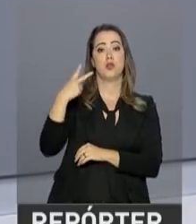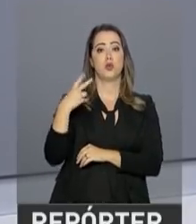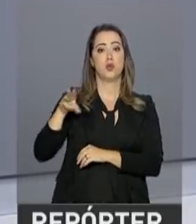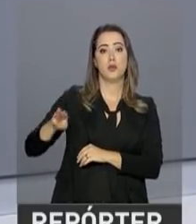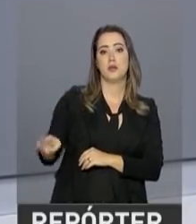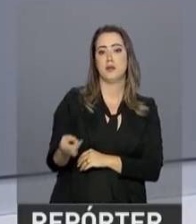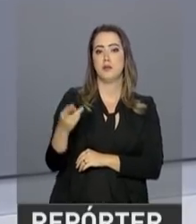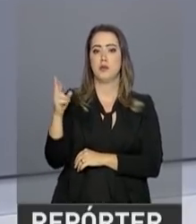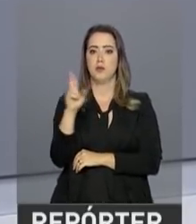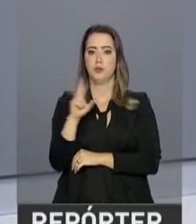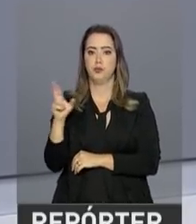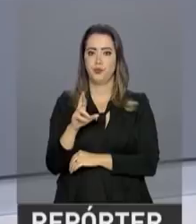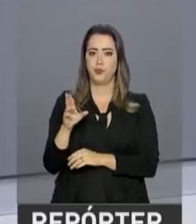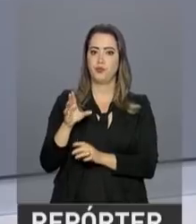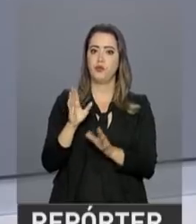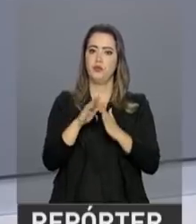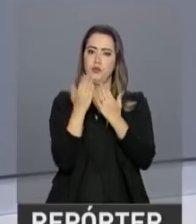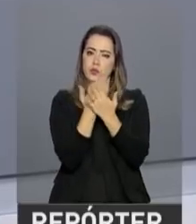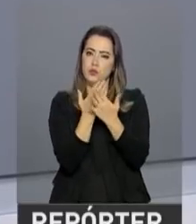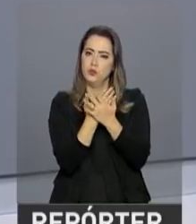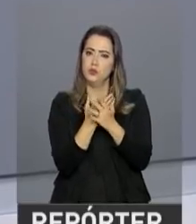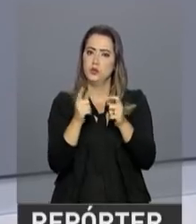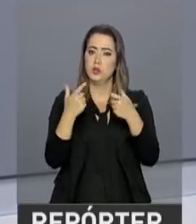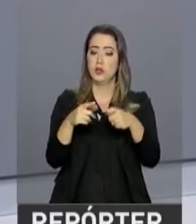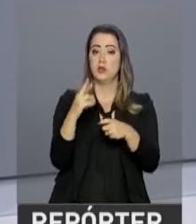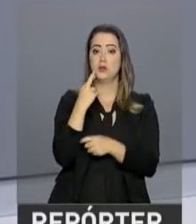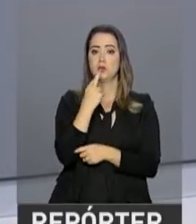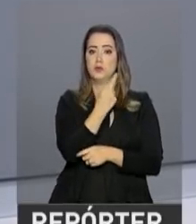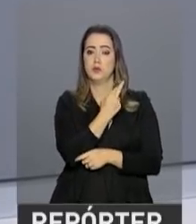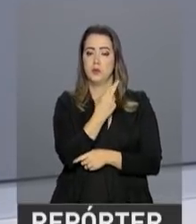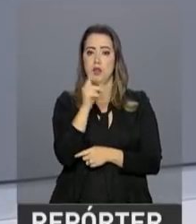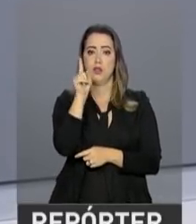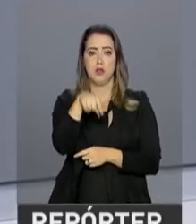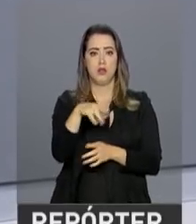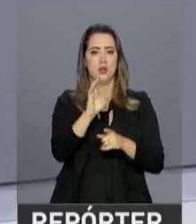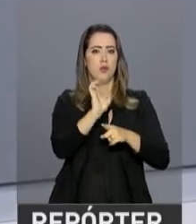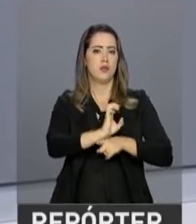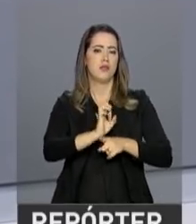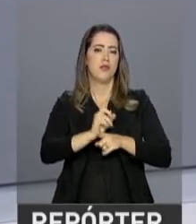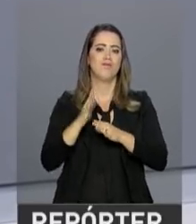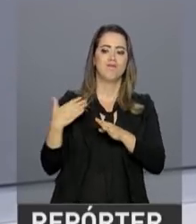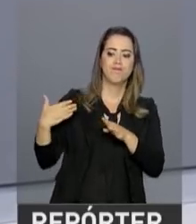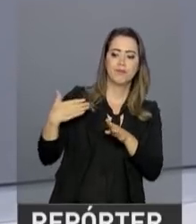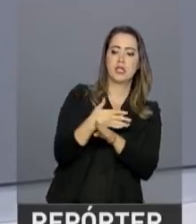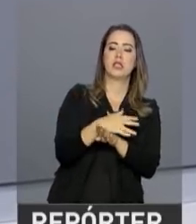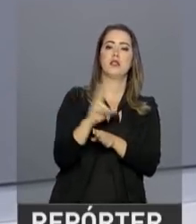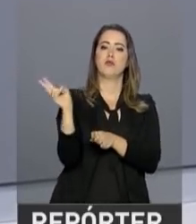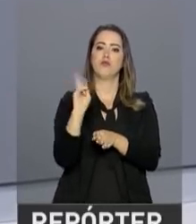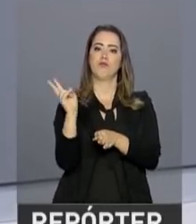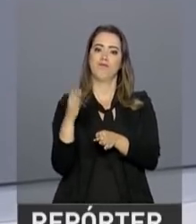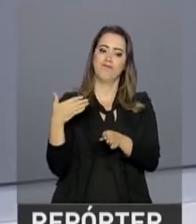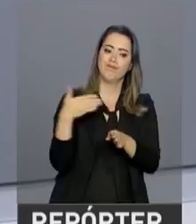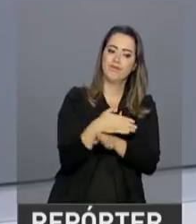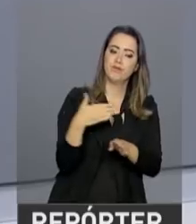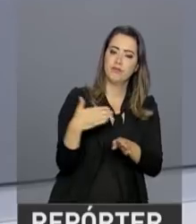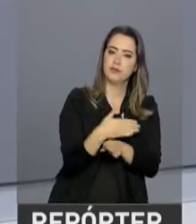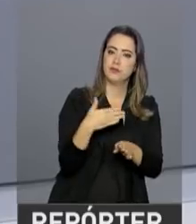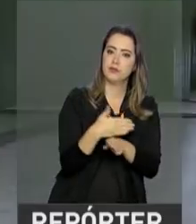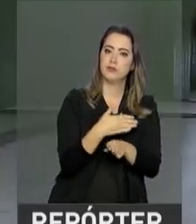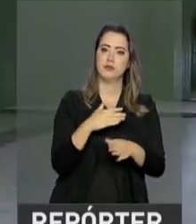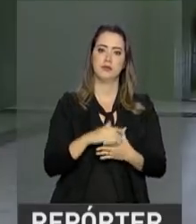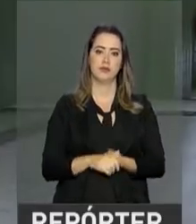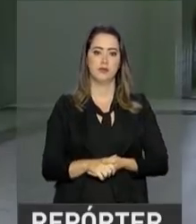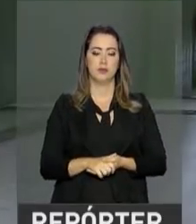e meio de reais as escolas de boa vista em roraima é o estado a principal porta de entrada desses imigrantes